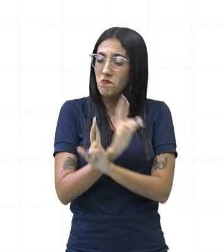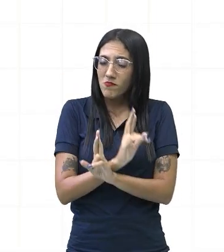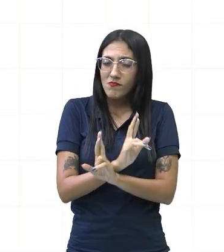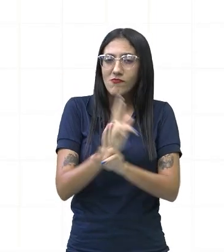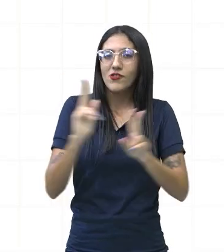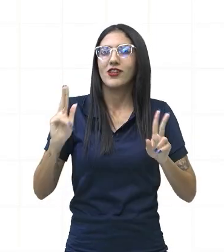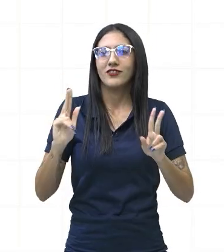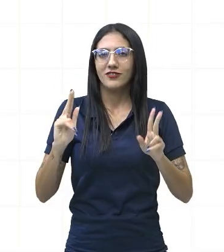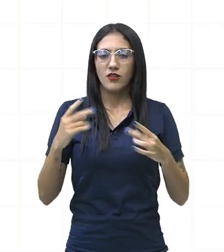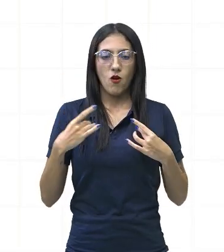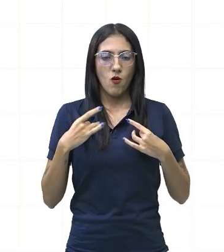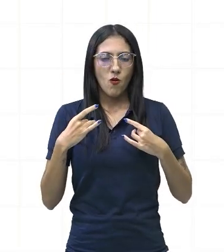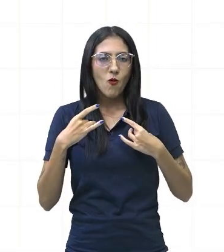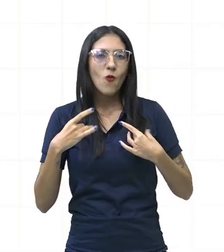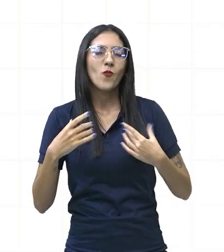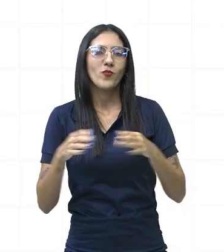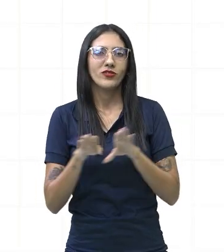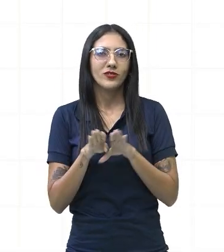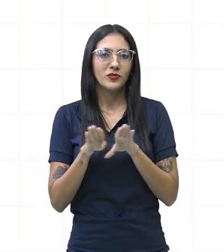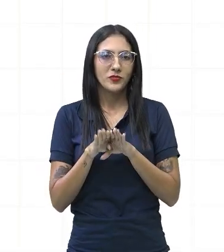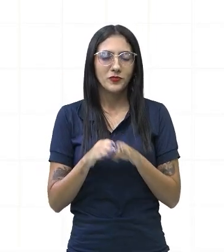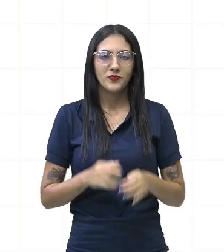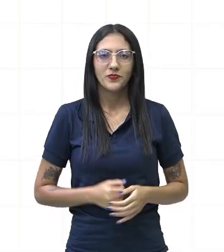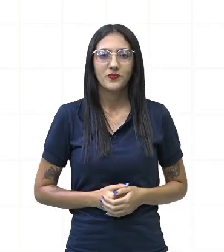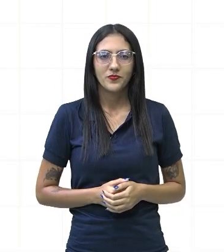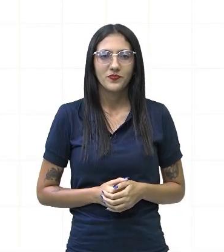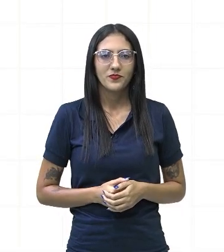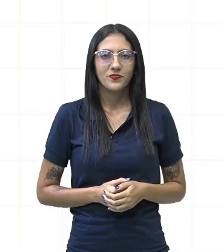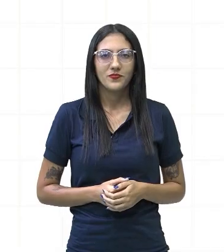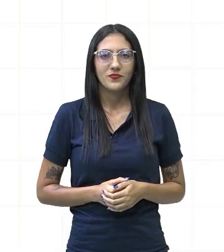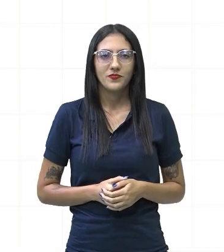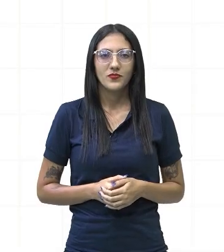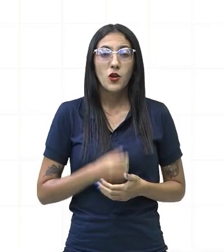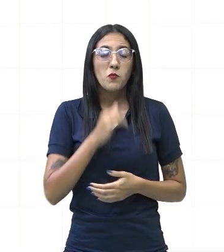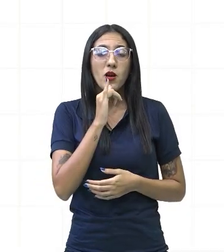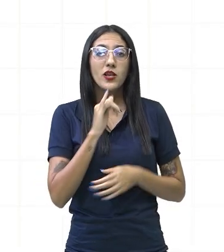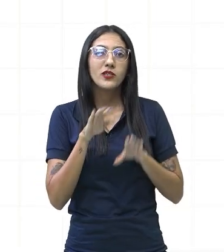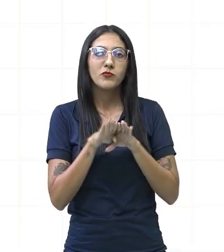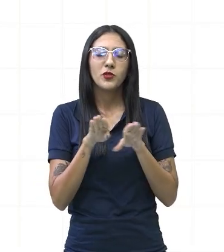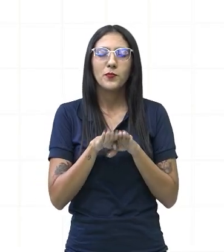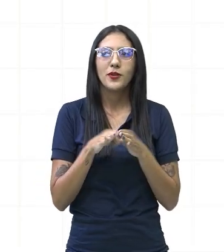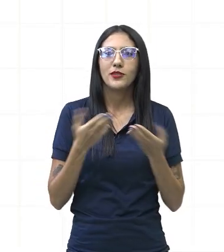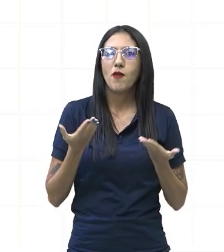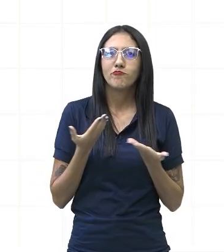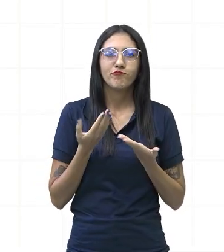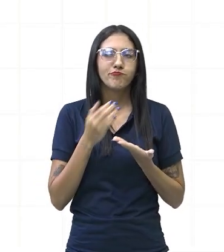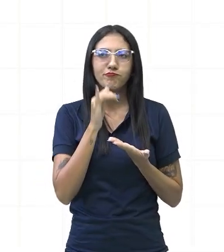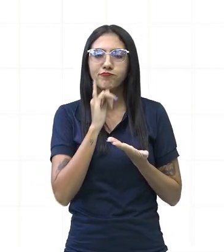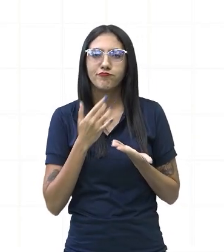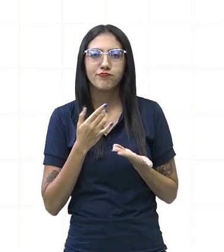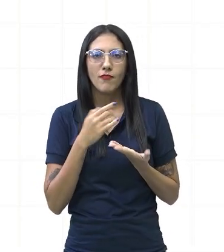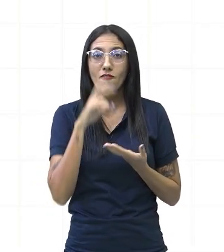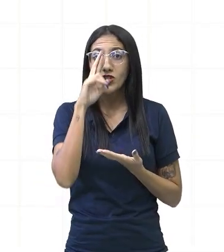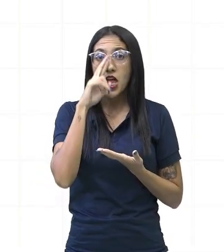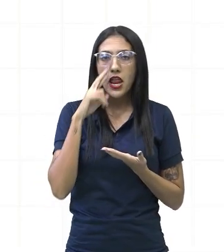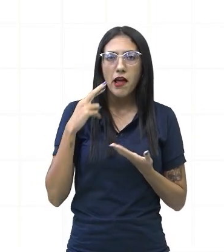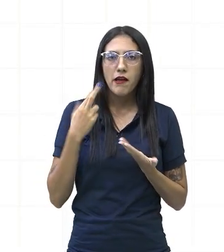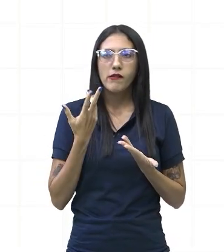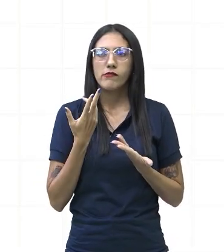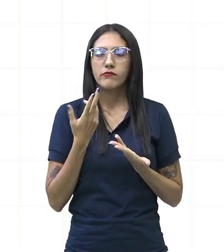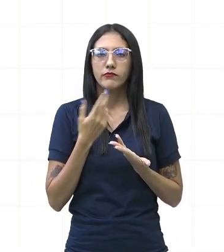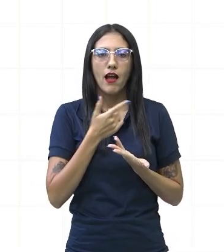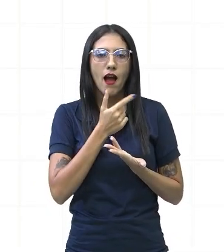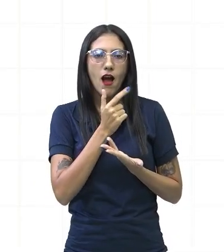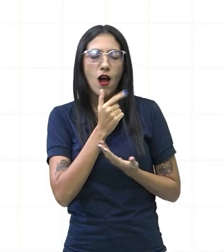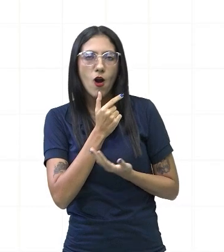as roupas também, até mesmo, por exemplo, os refrigerantes, não é mesmo? A água.